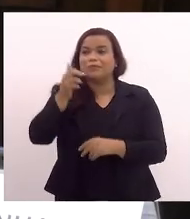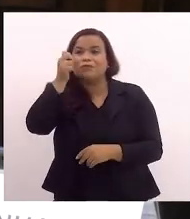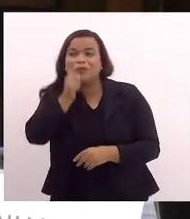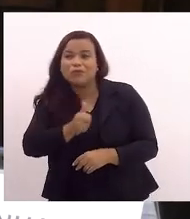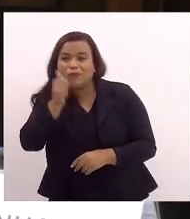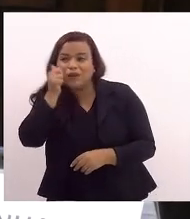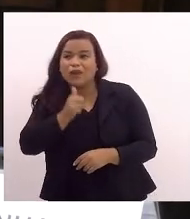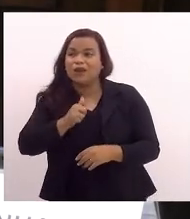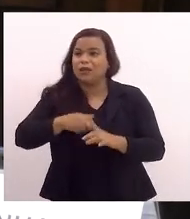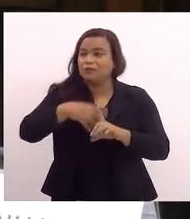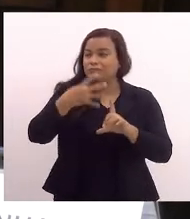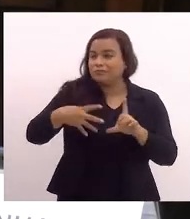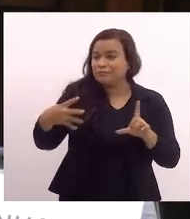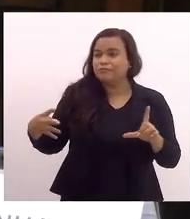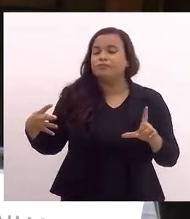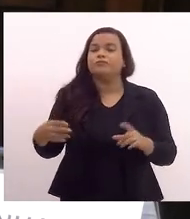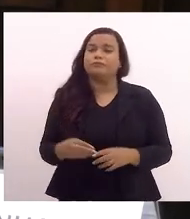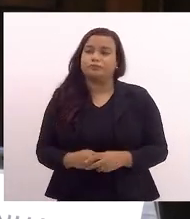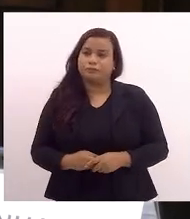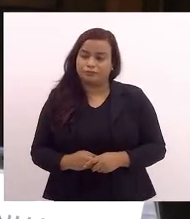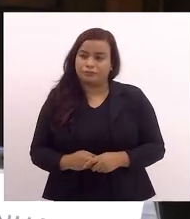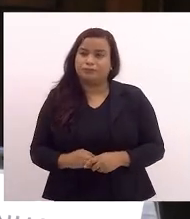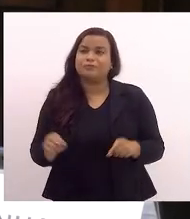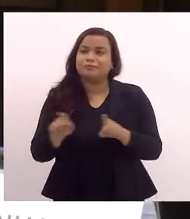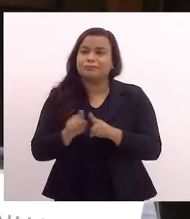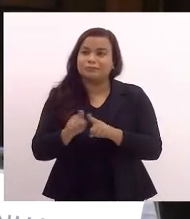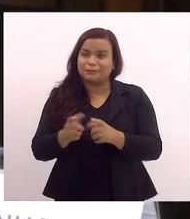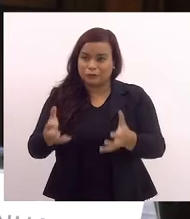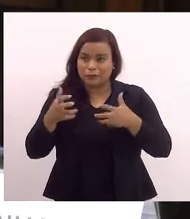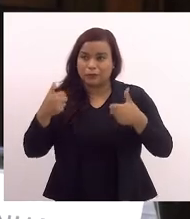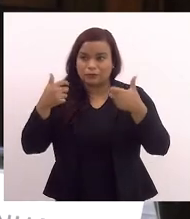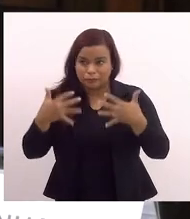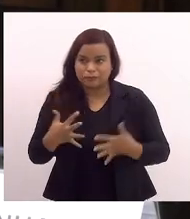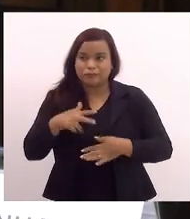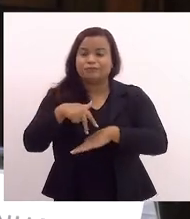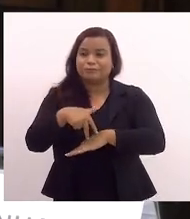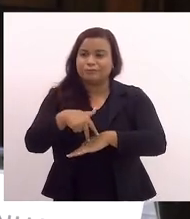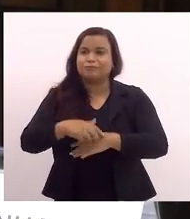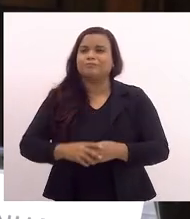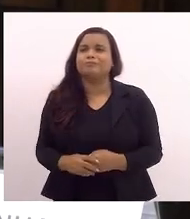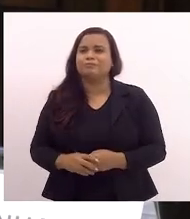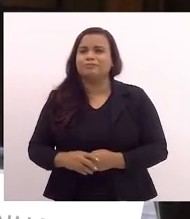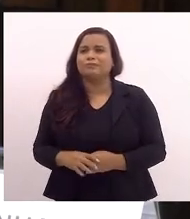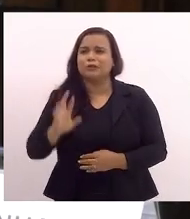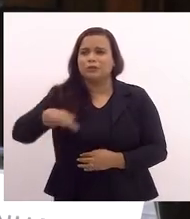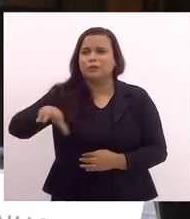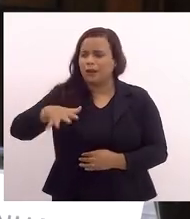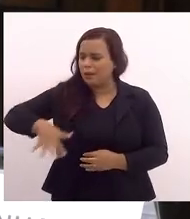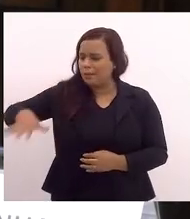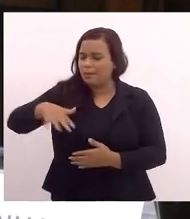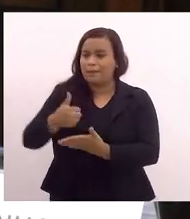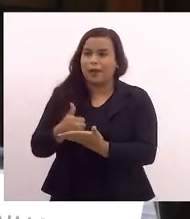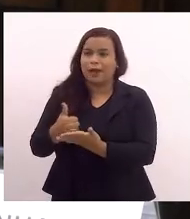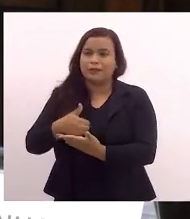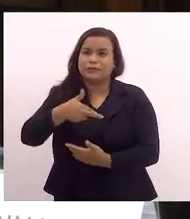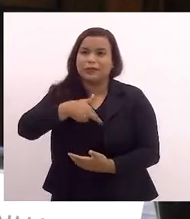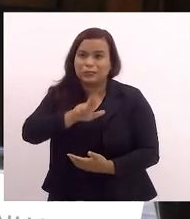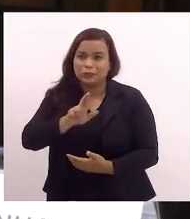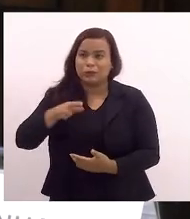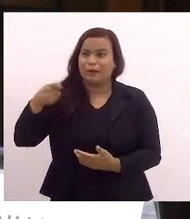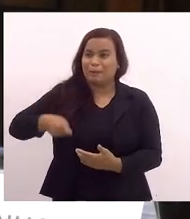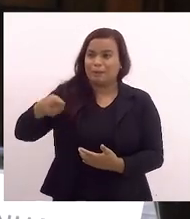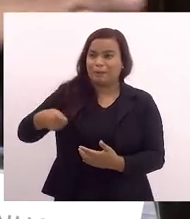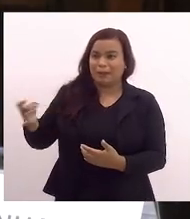das LGBTs. Quero falar desse lugar. Não do fundamentalismo religioso que impõe medo